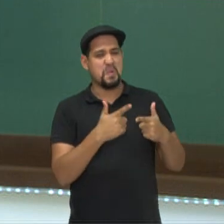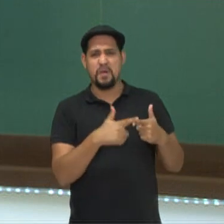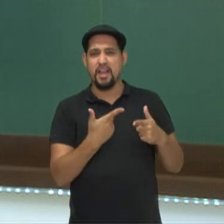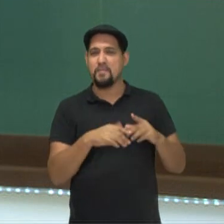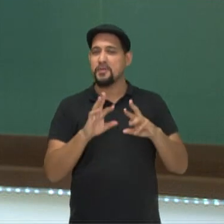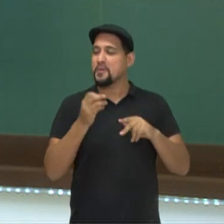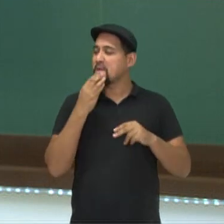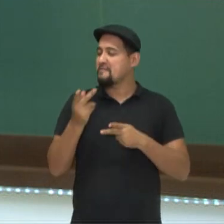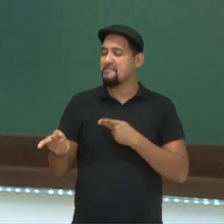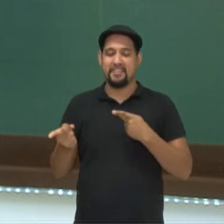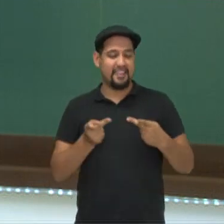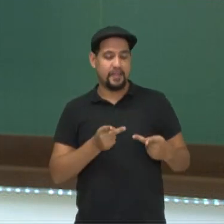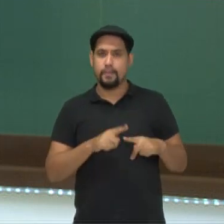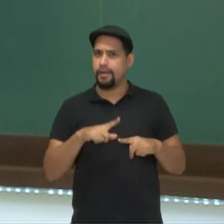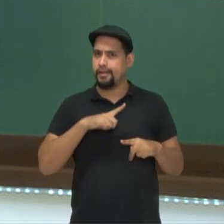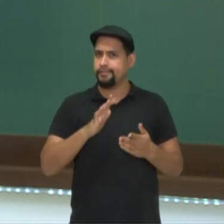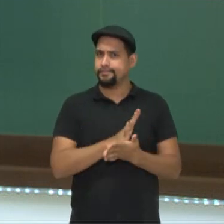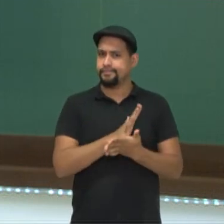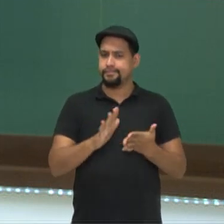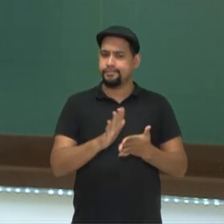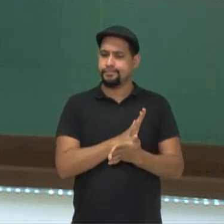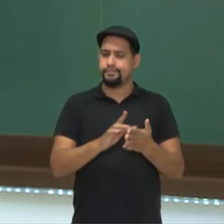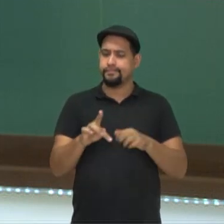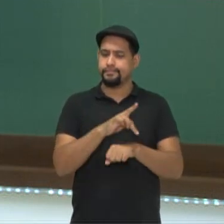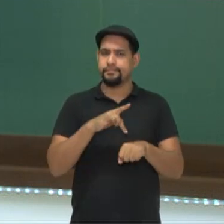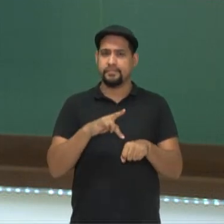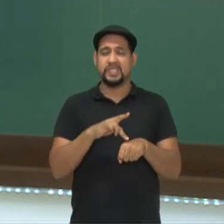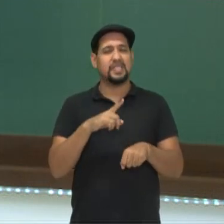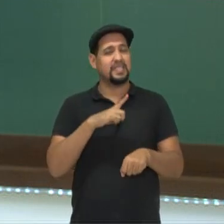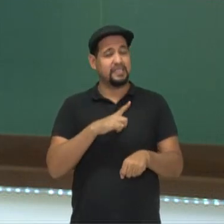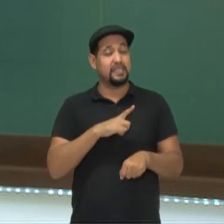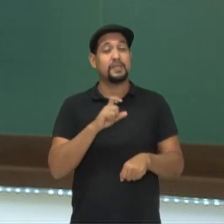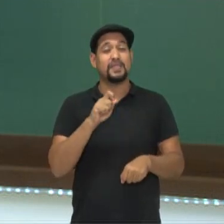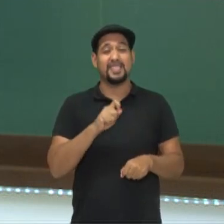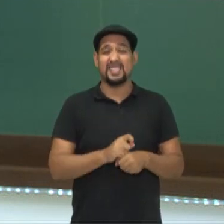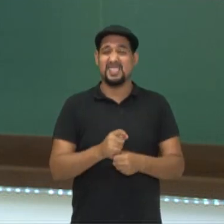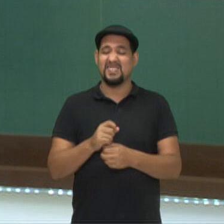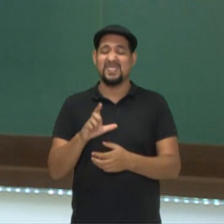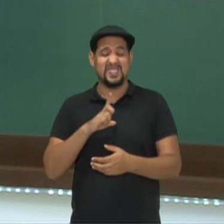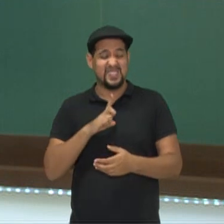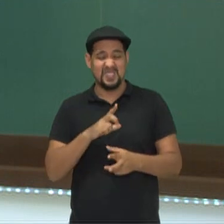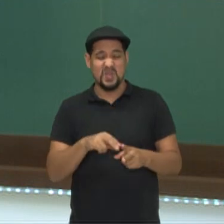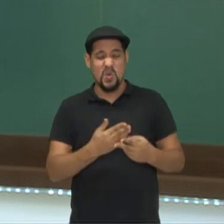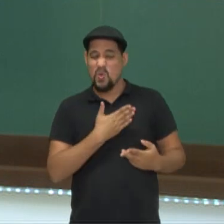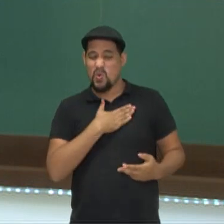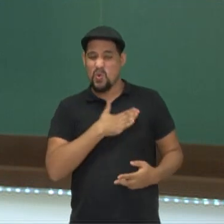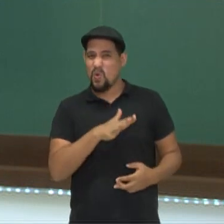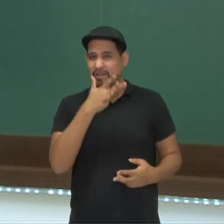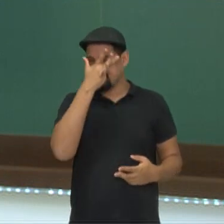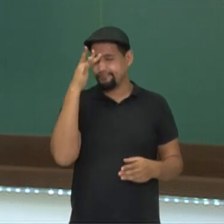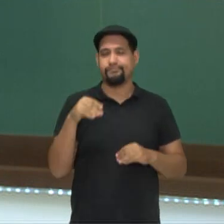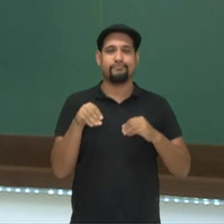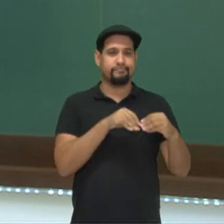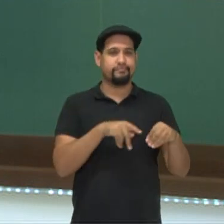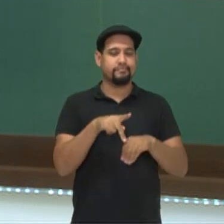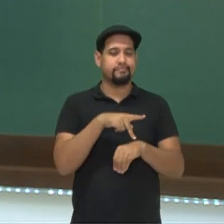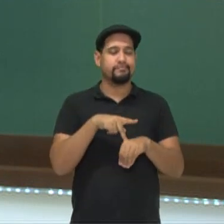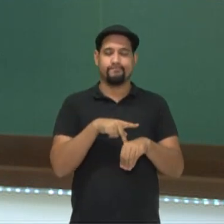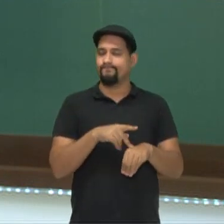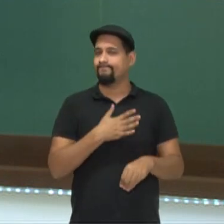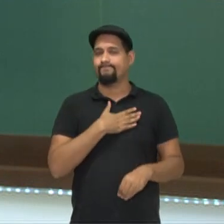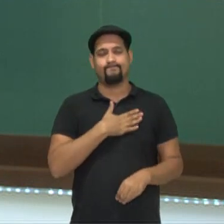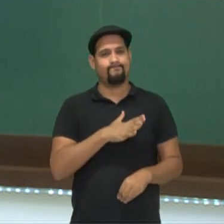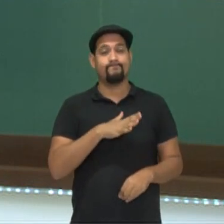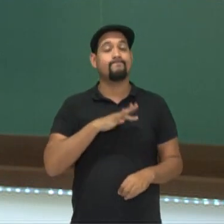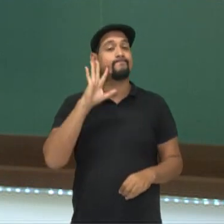trata todo mundo bem, mas existem países europeus que eles são totalmente contra imigrantes, pessoas que vêm de fora.